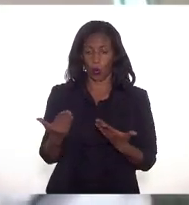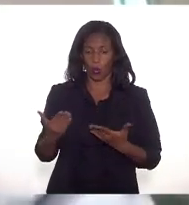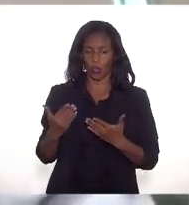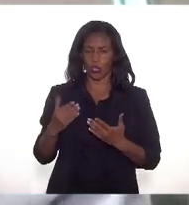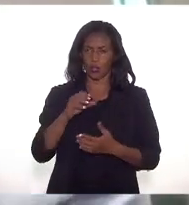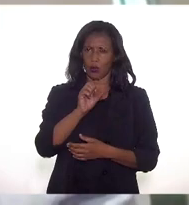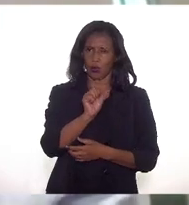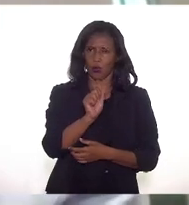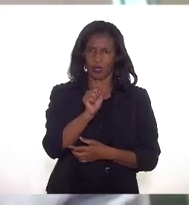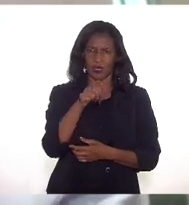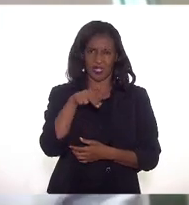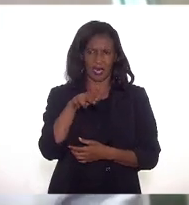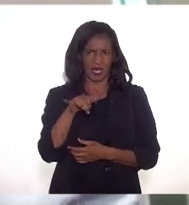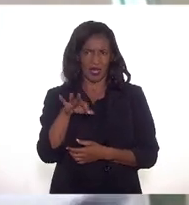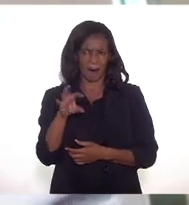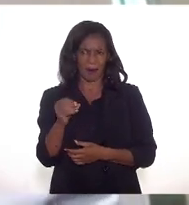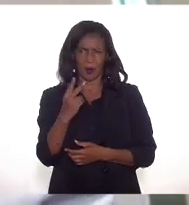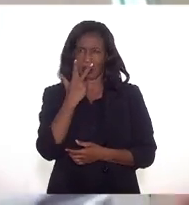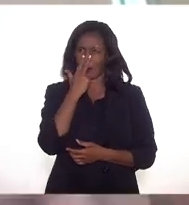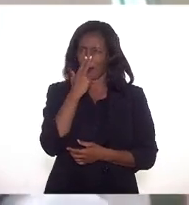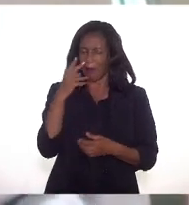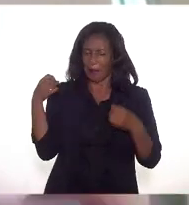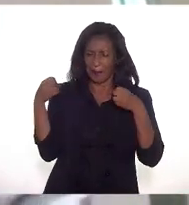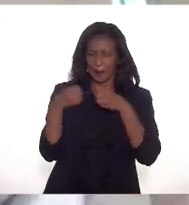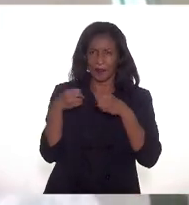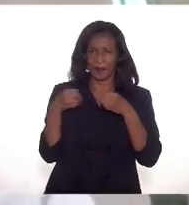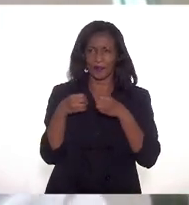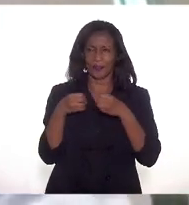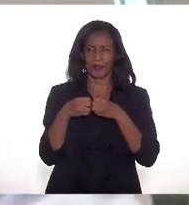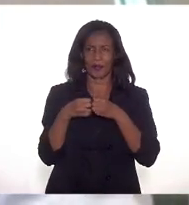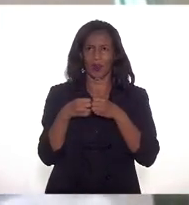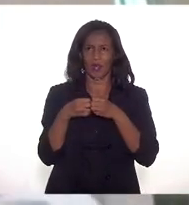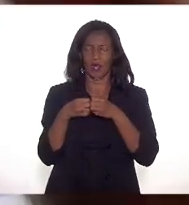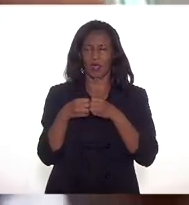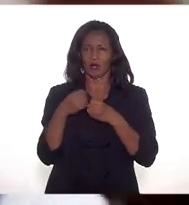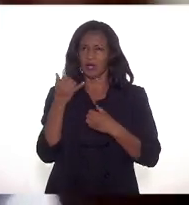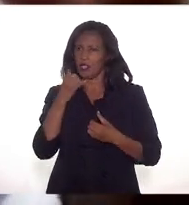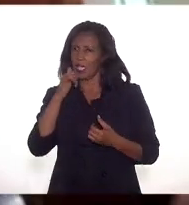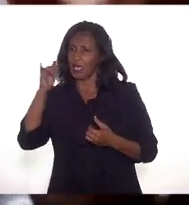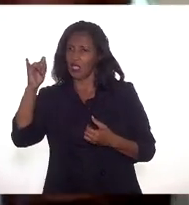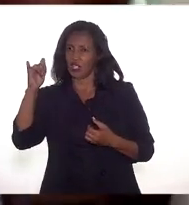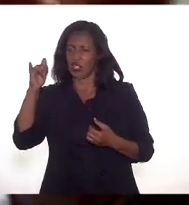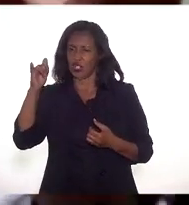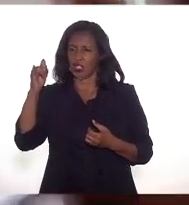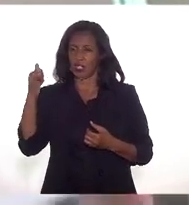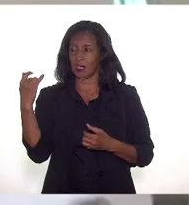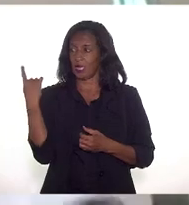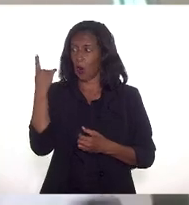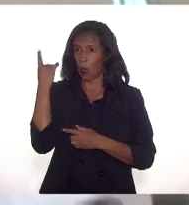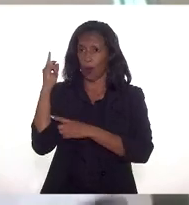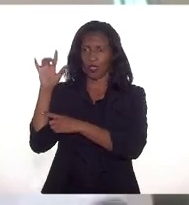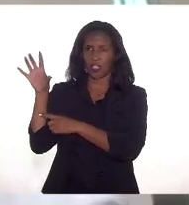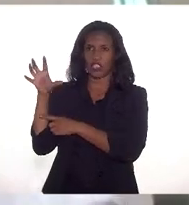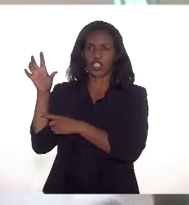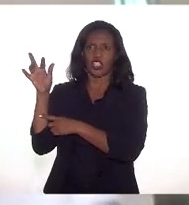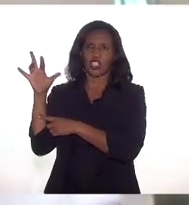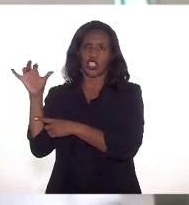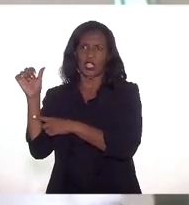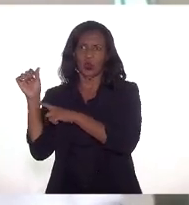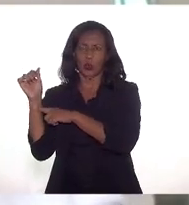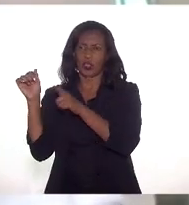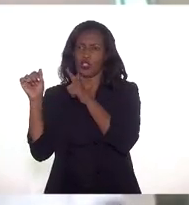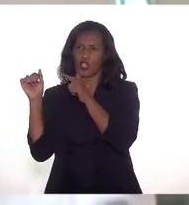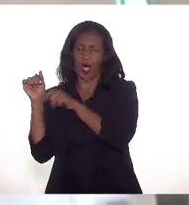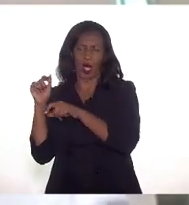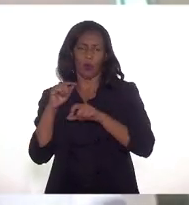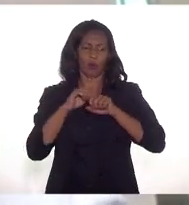saneamento está muito parecido, muito mais próximo do desenho do setor de energia. Você teria uma geradora de água e distribuidoras